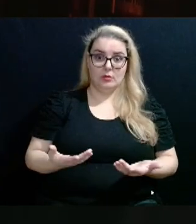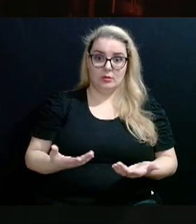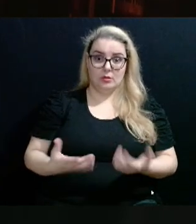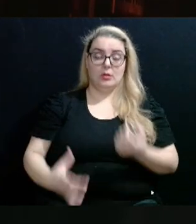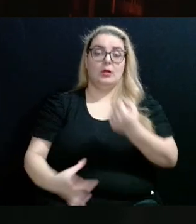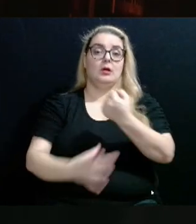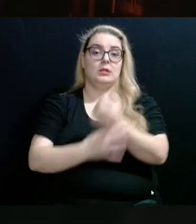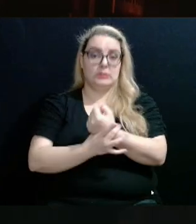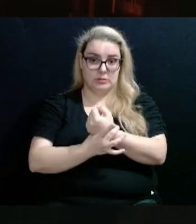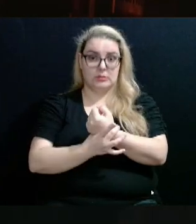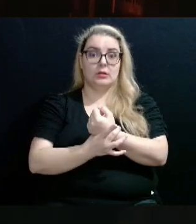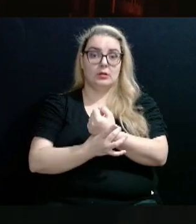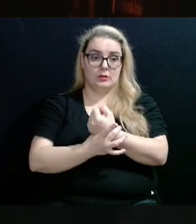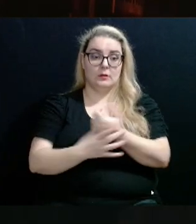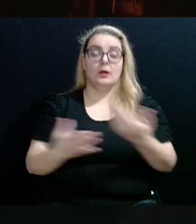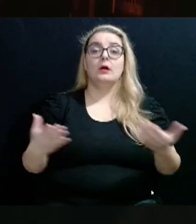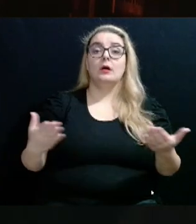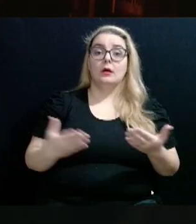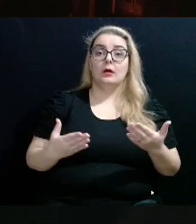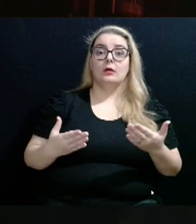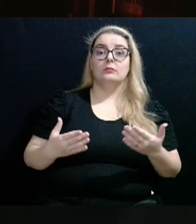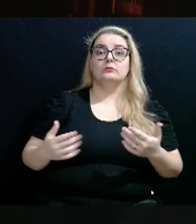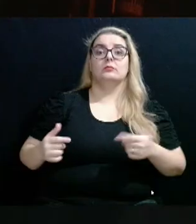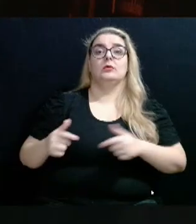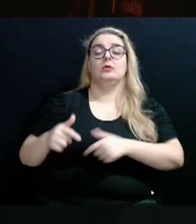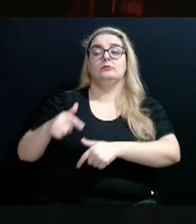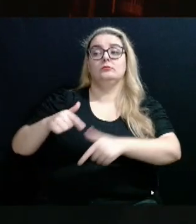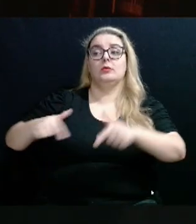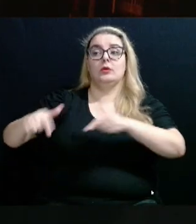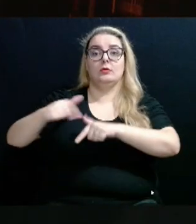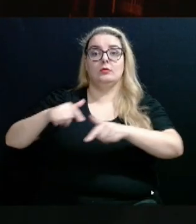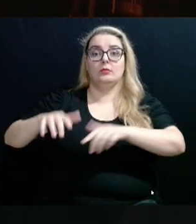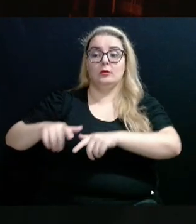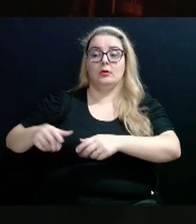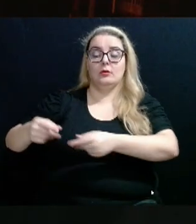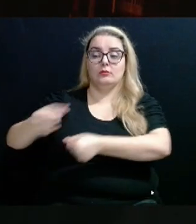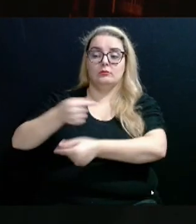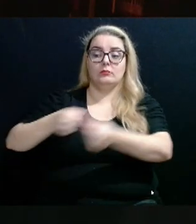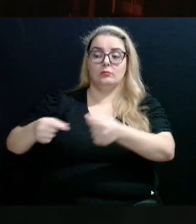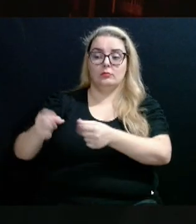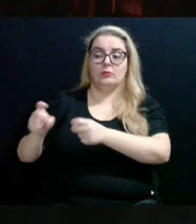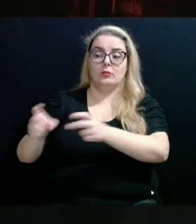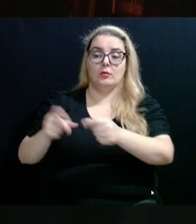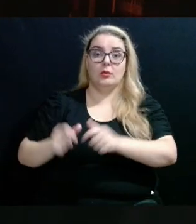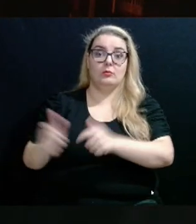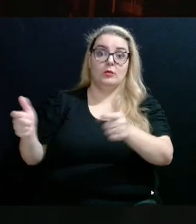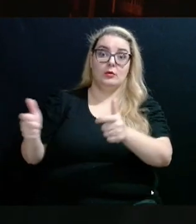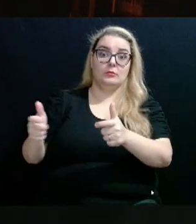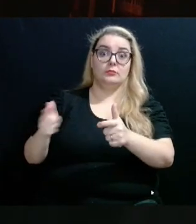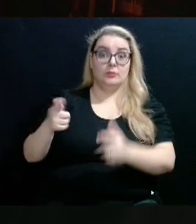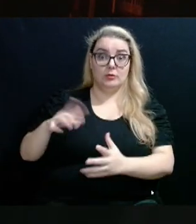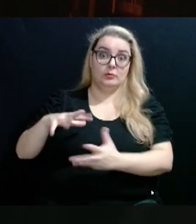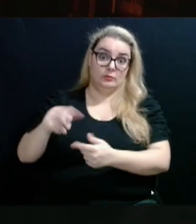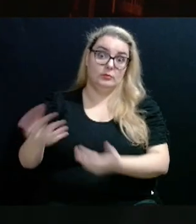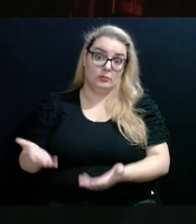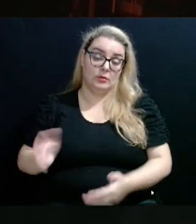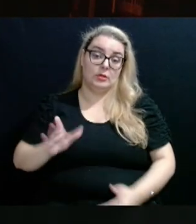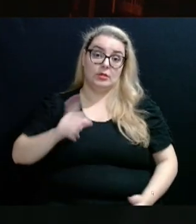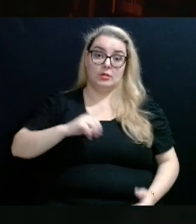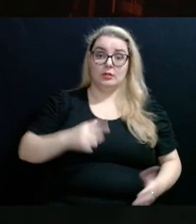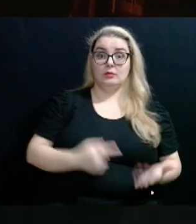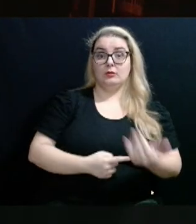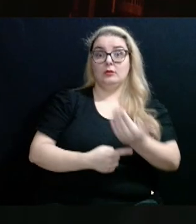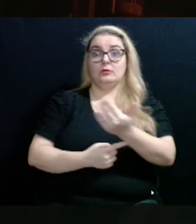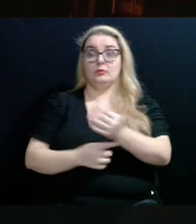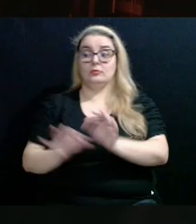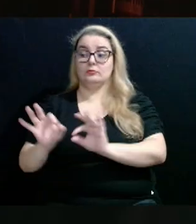mercado cresceu tanto que virou uma indústria global e hoje já existe a tecnologia tentando organizar e otimizar essas